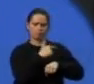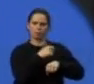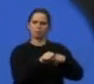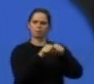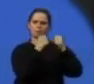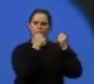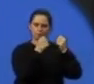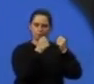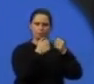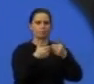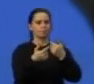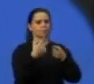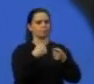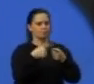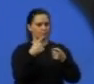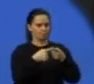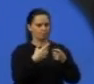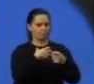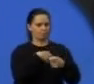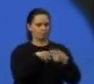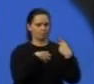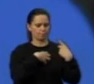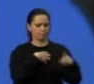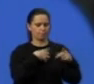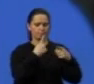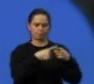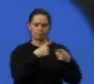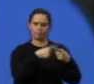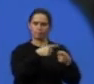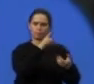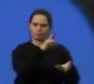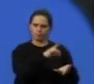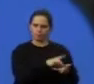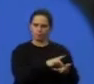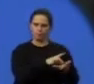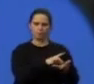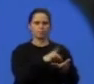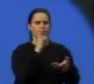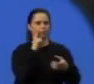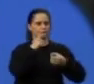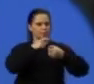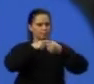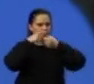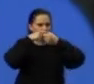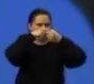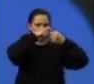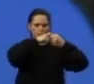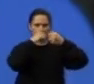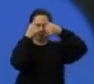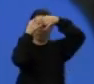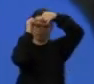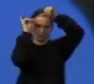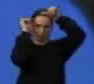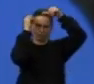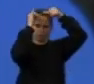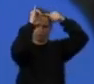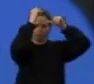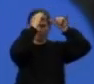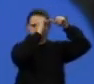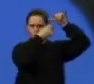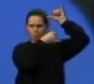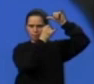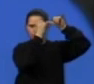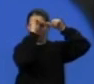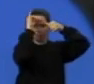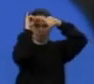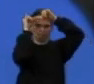lesado. Isto por quê, prezado aluno? Porque as células nervosas, a nível do sistema nervoso